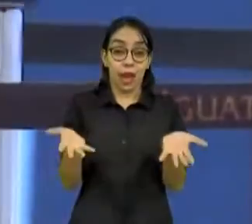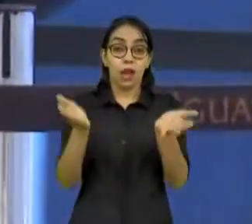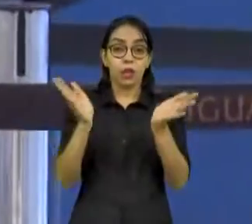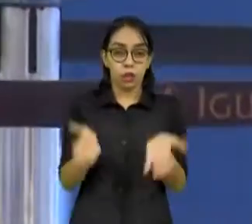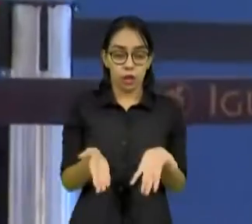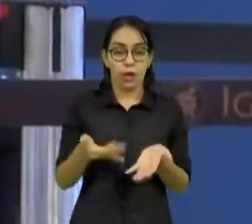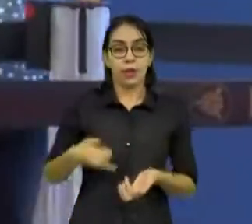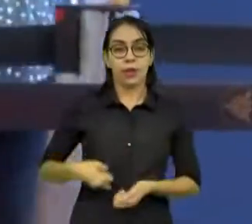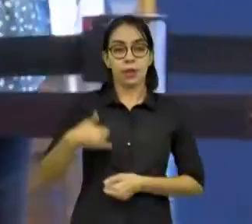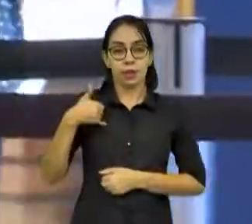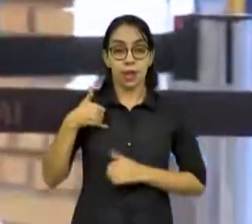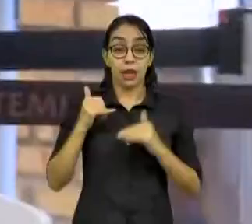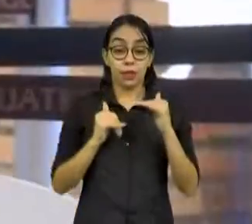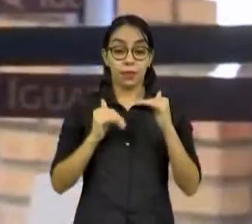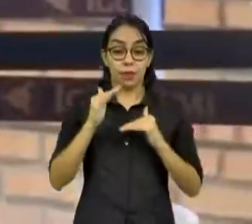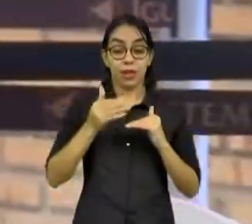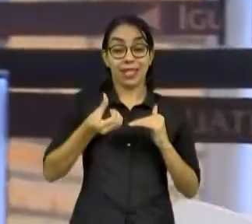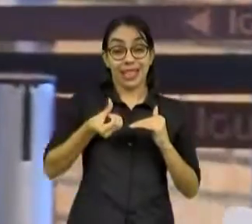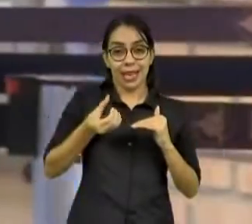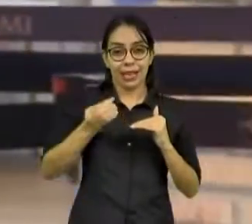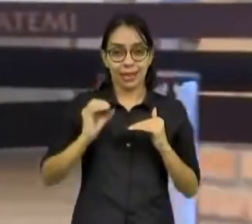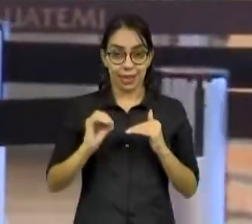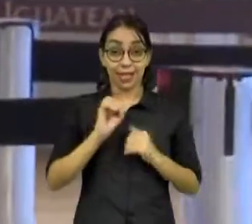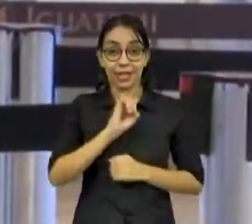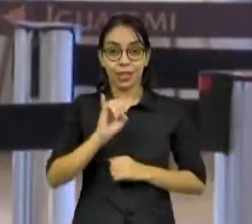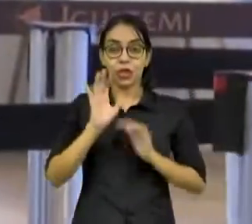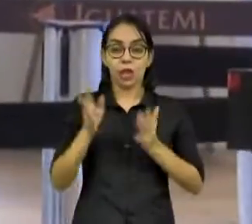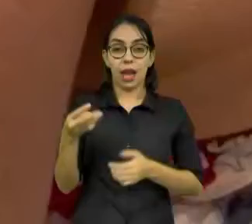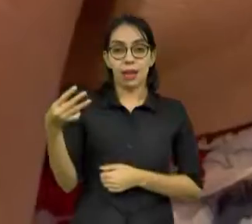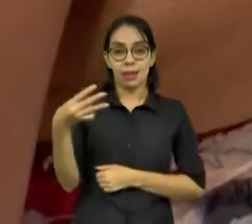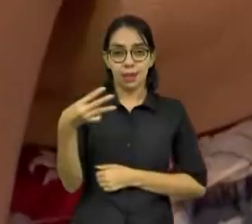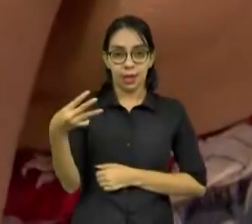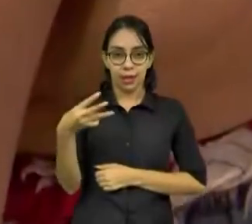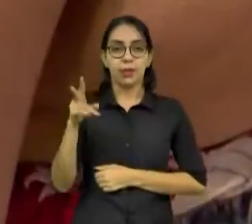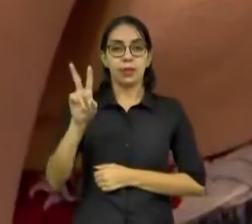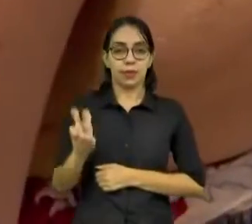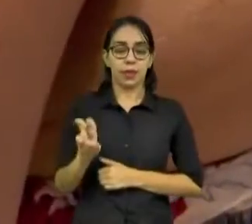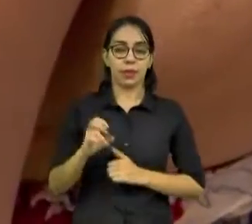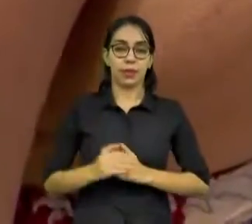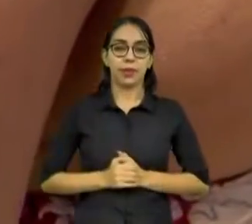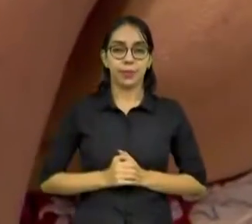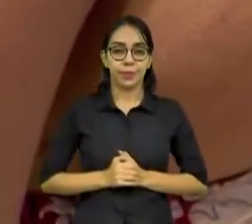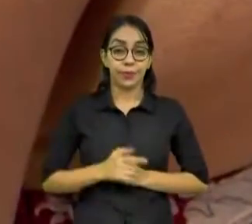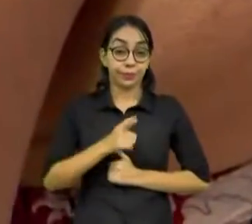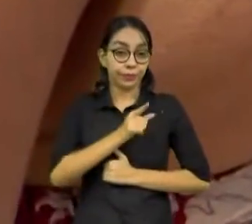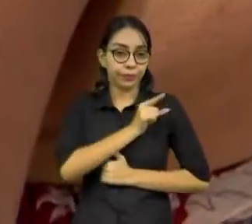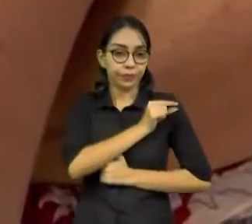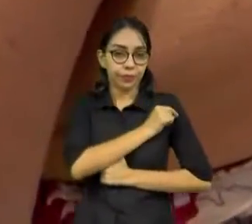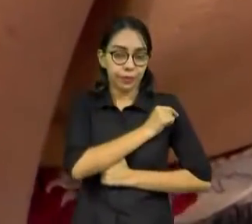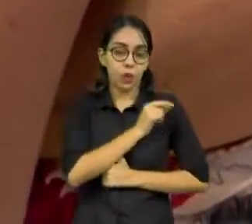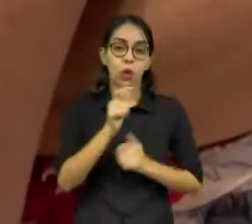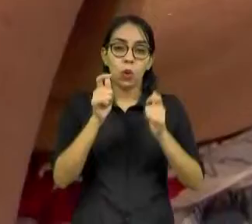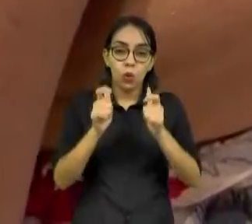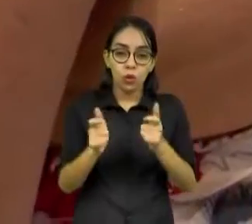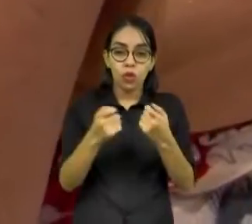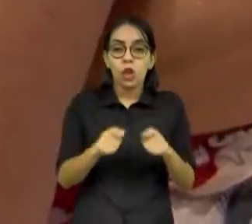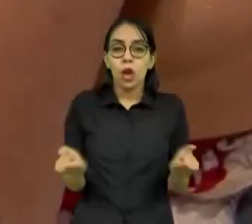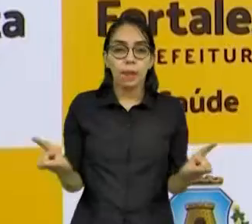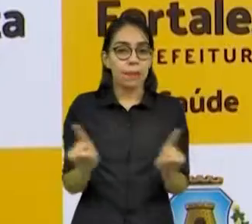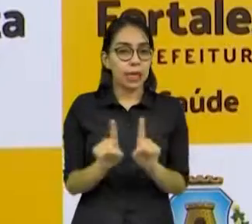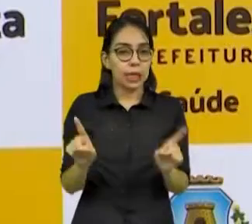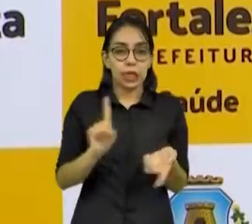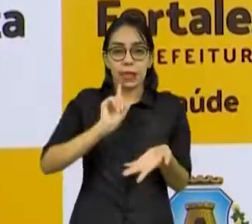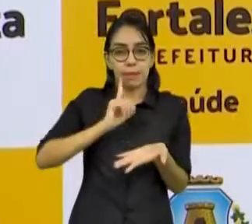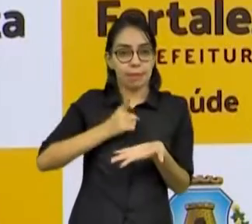que receberam a terceira dose há pelo menos 4 meses. A aplicação ocorre sem a necessidade de agendamento.